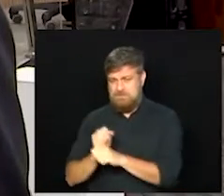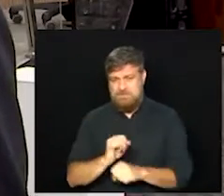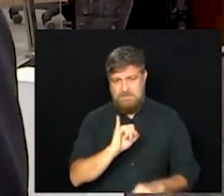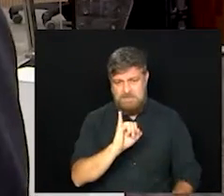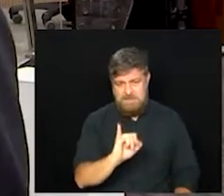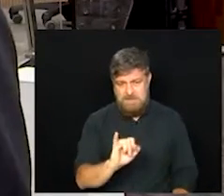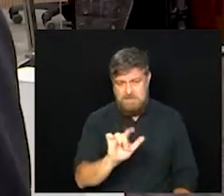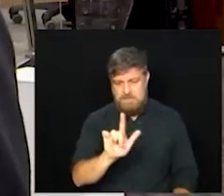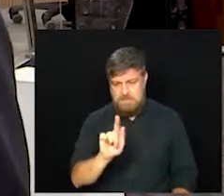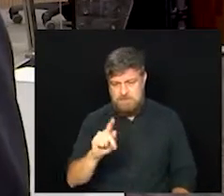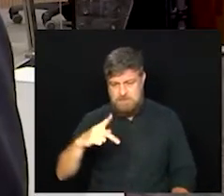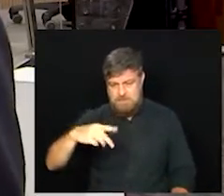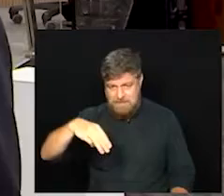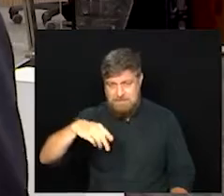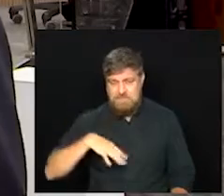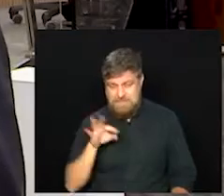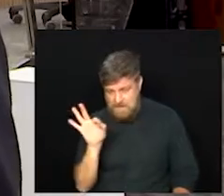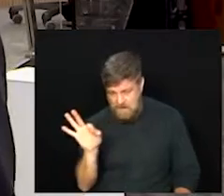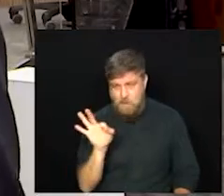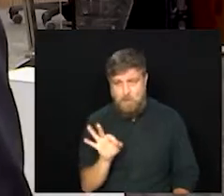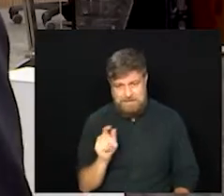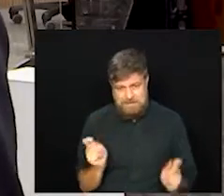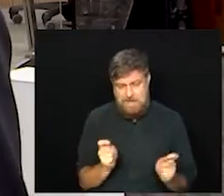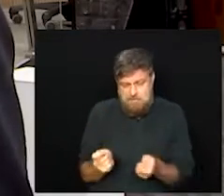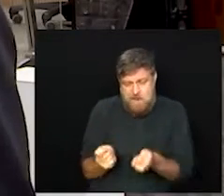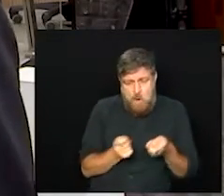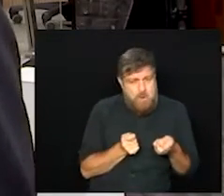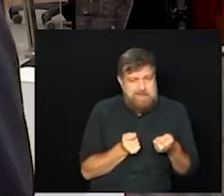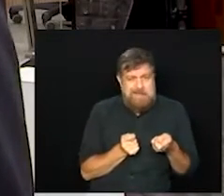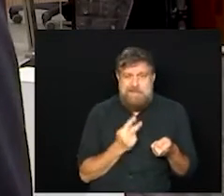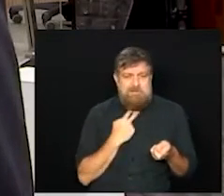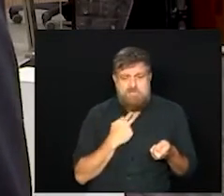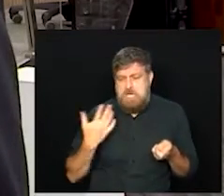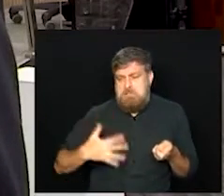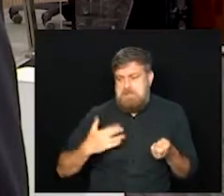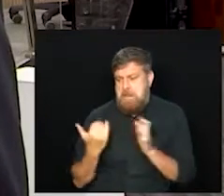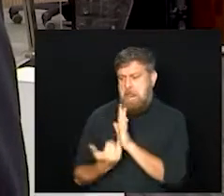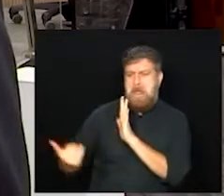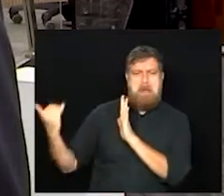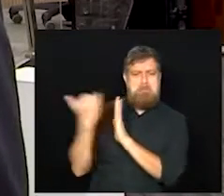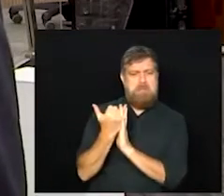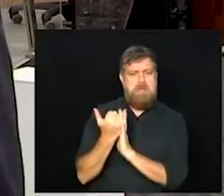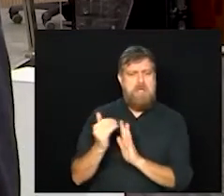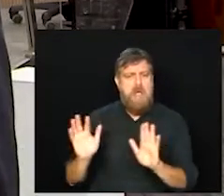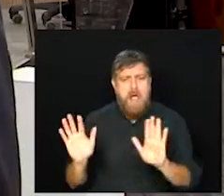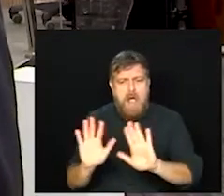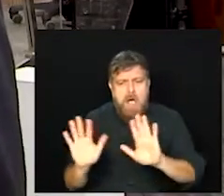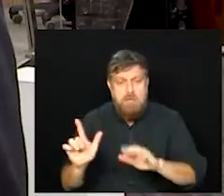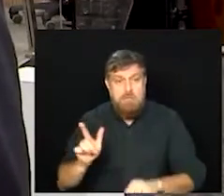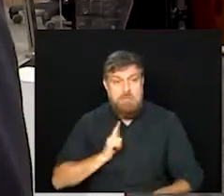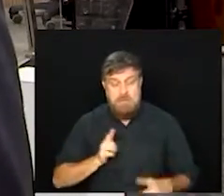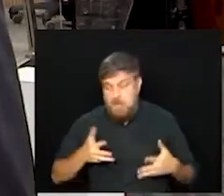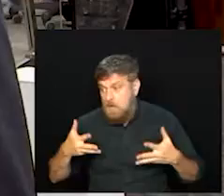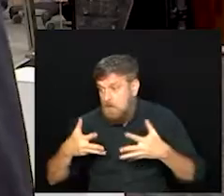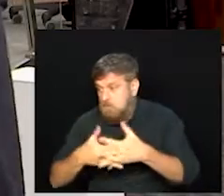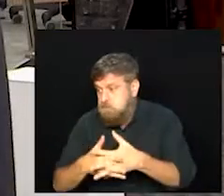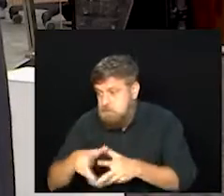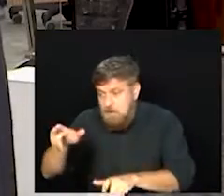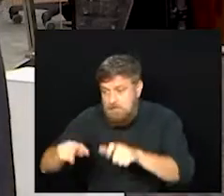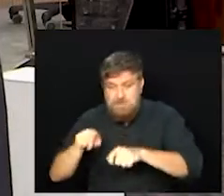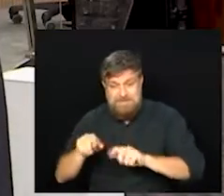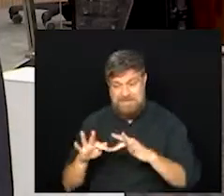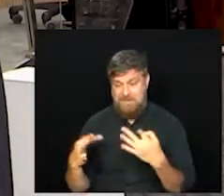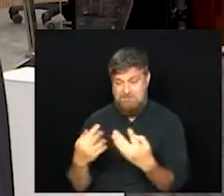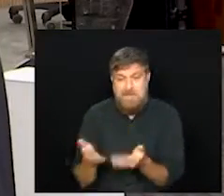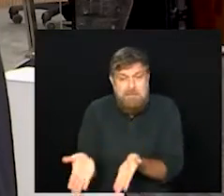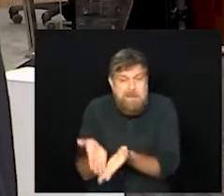utilizado porque era um índice que tinha um certo controle, não tinha uma discrepância muito grande. E aí tem causado de fato para aquelas famílias de